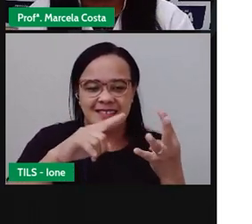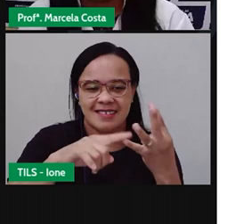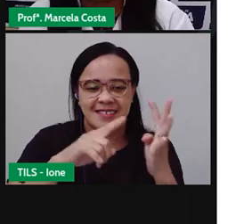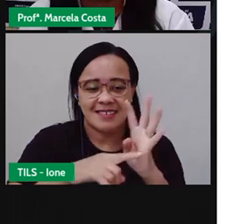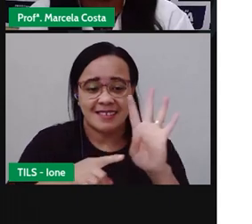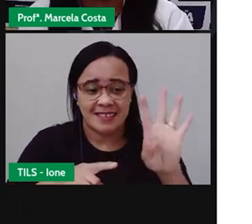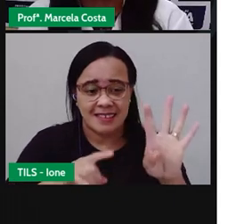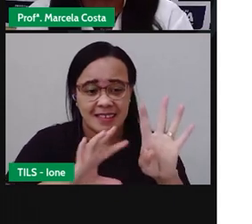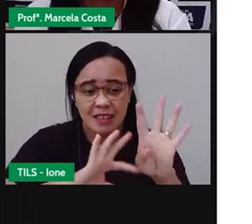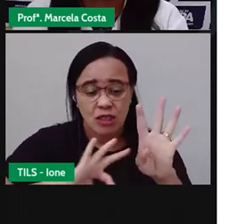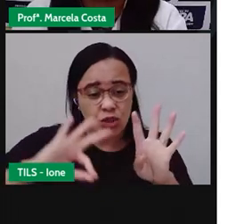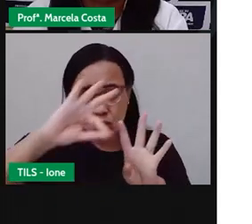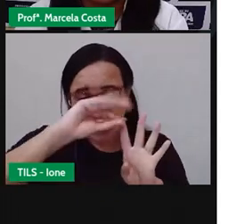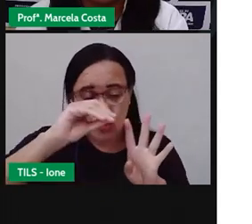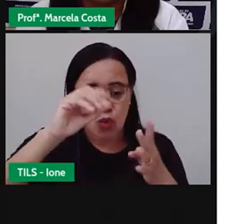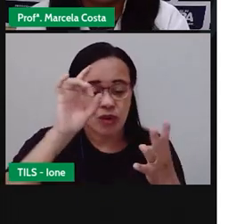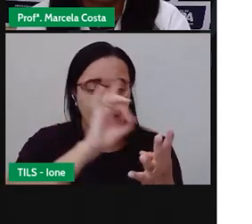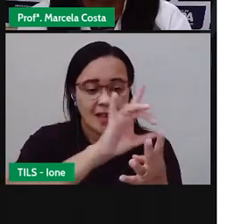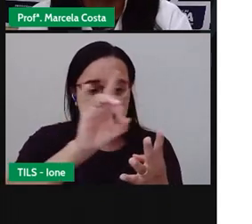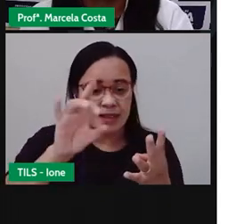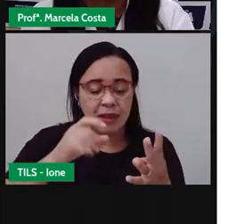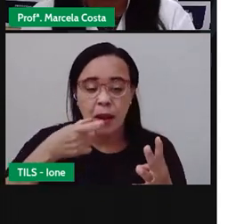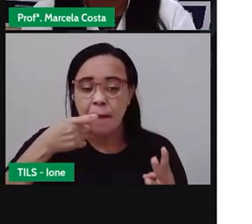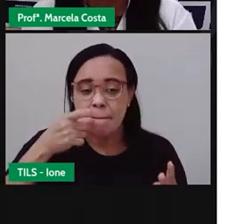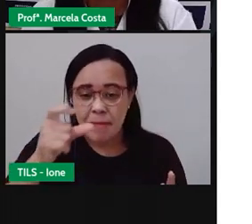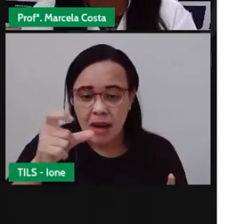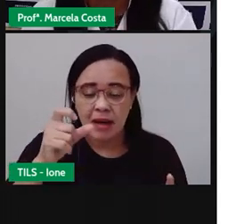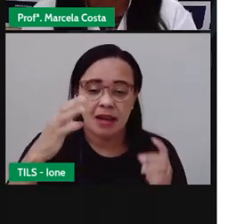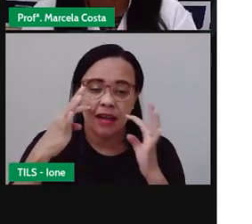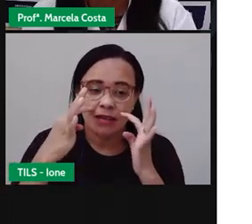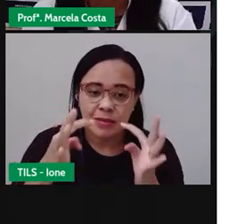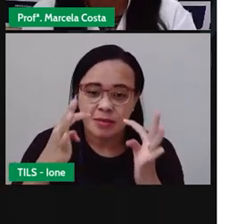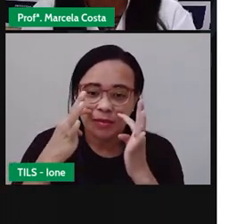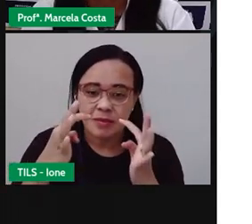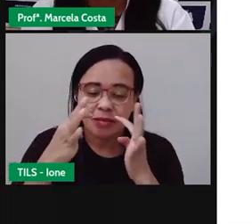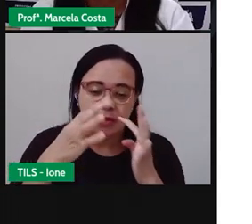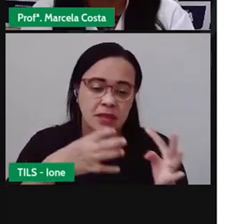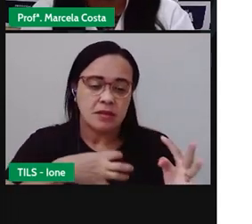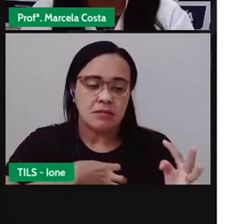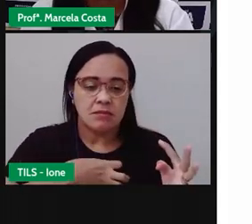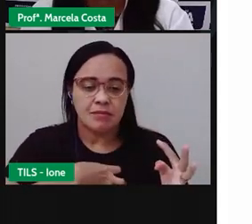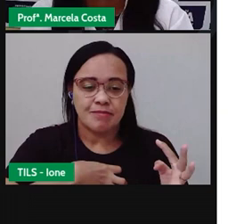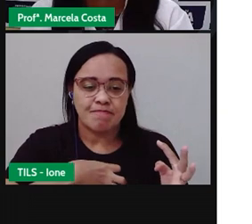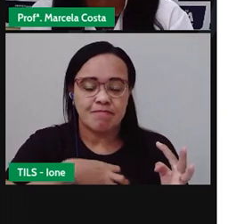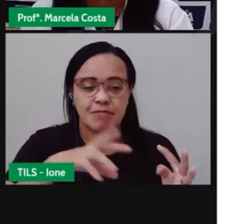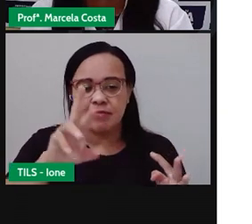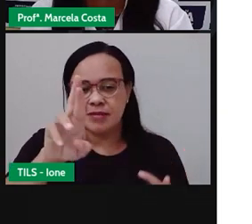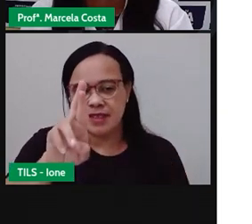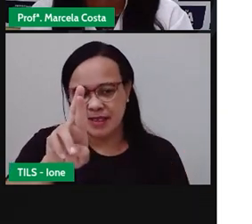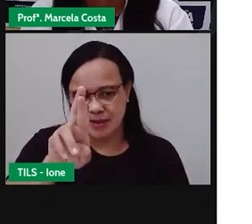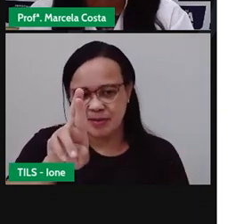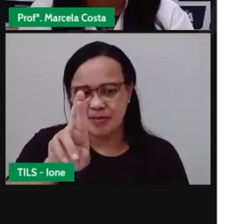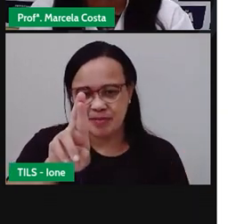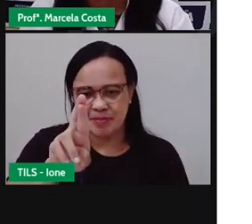e em todas essas palavras a gente vai observar e o som da letra re